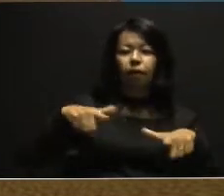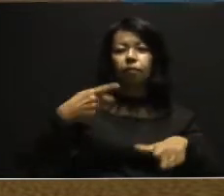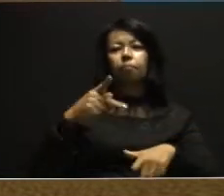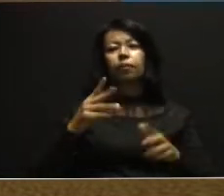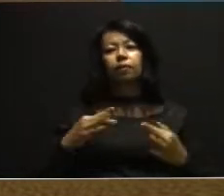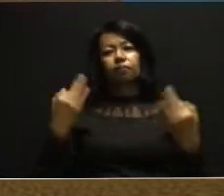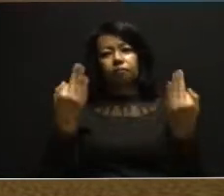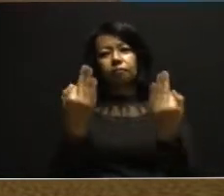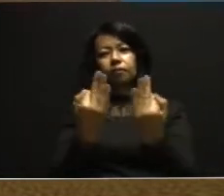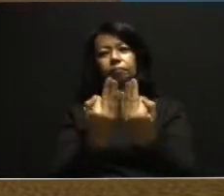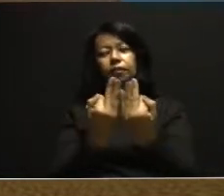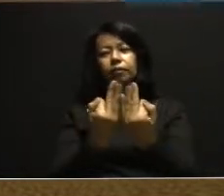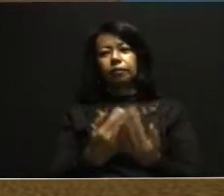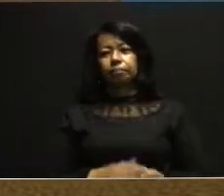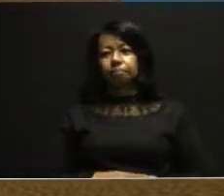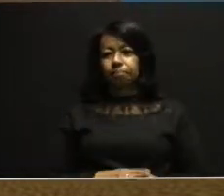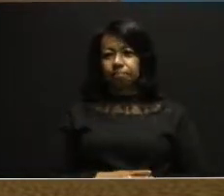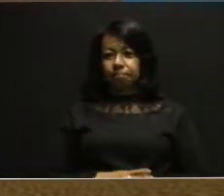família.